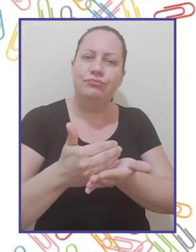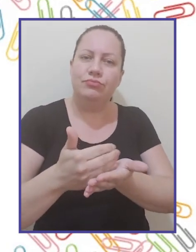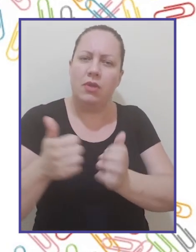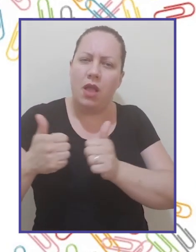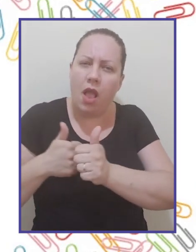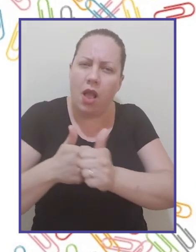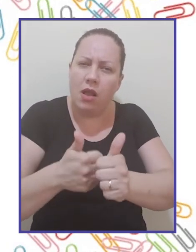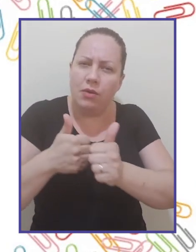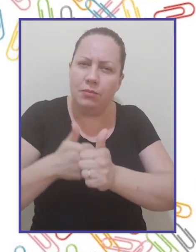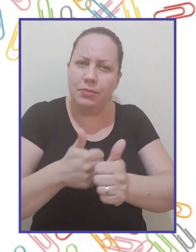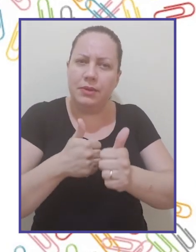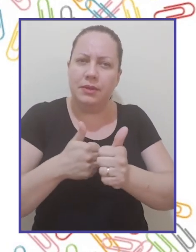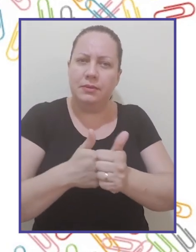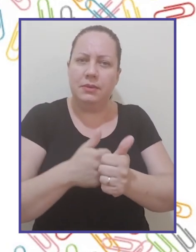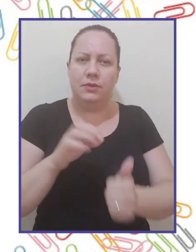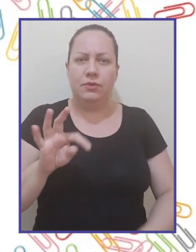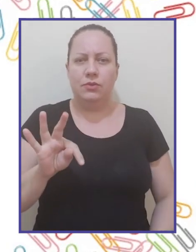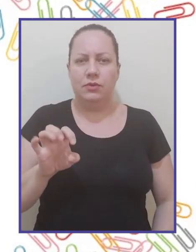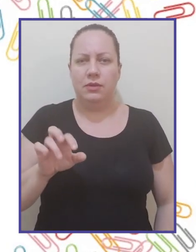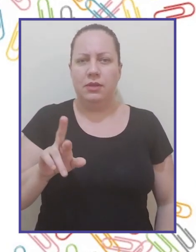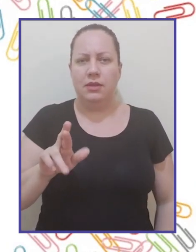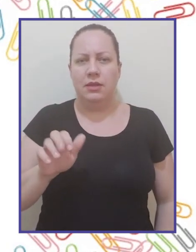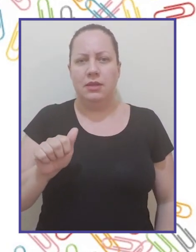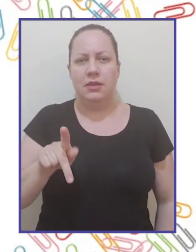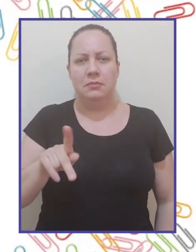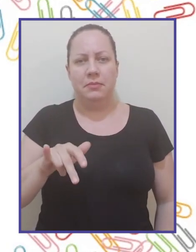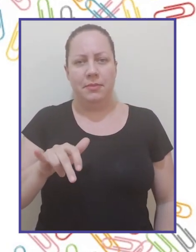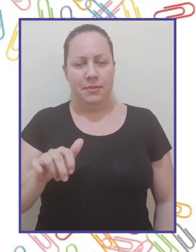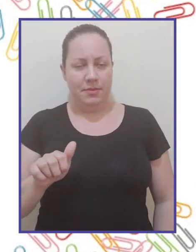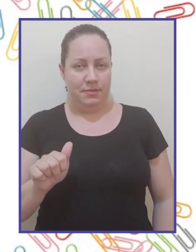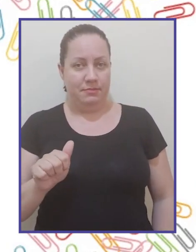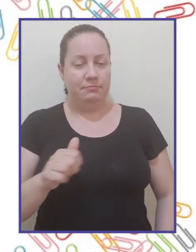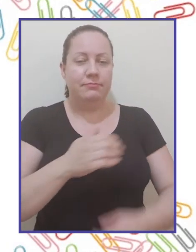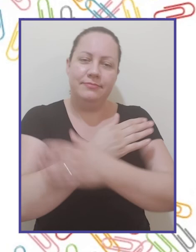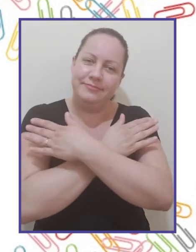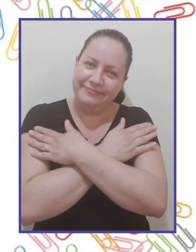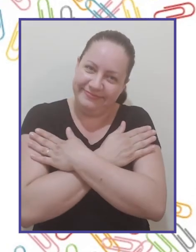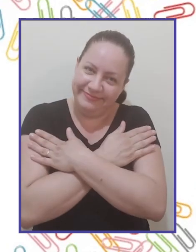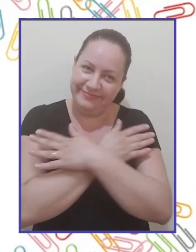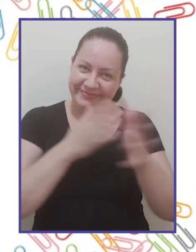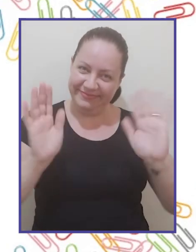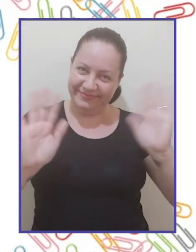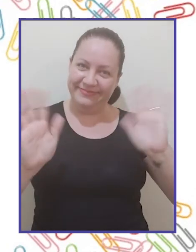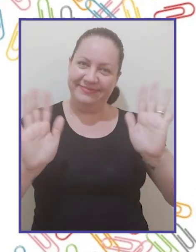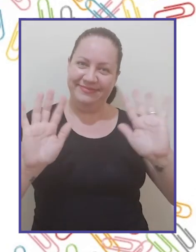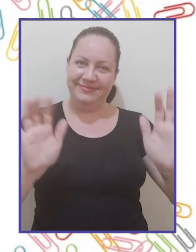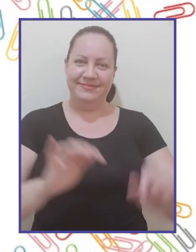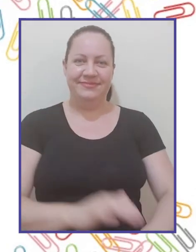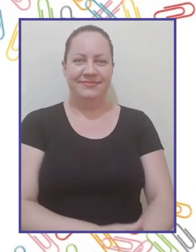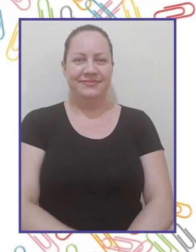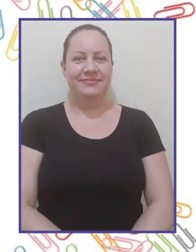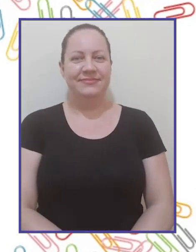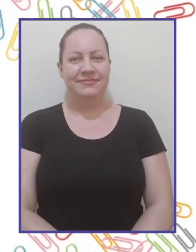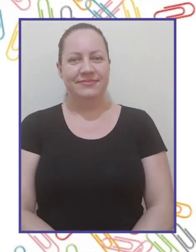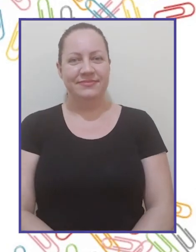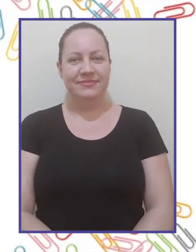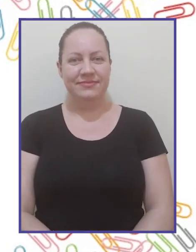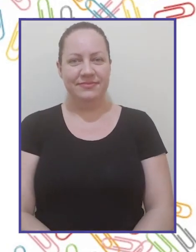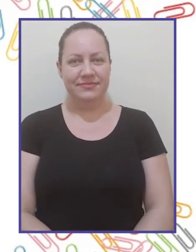o início dos acompanhamentos terapêuticos. Abraços e até a próxima!